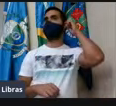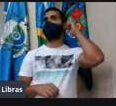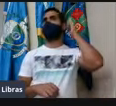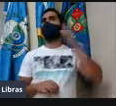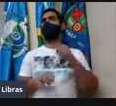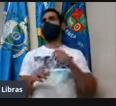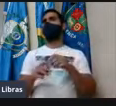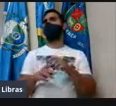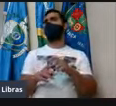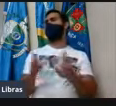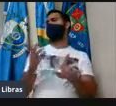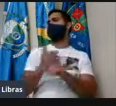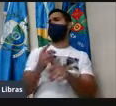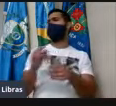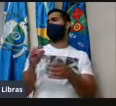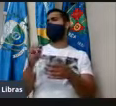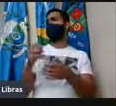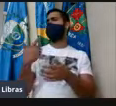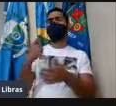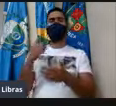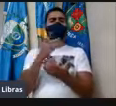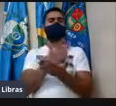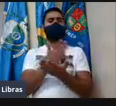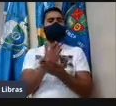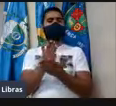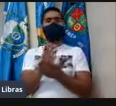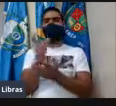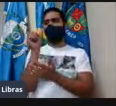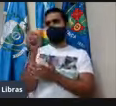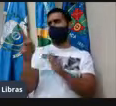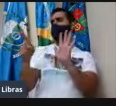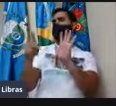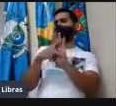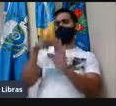vai deixar para parcelamento, que isso daí é palavras dele,